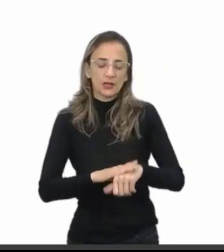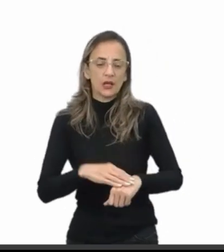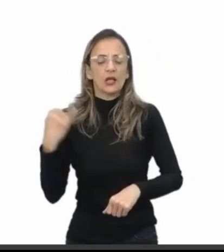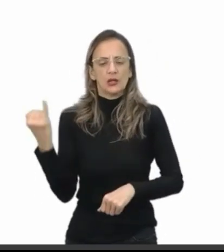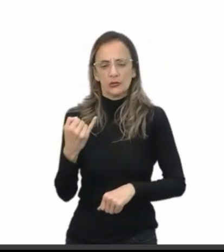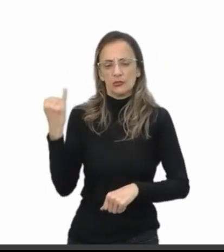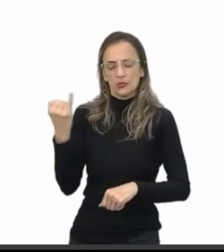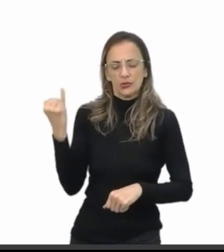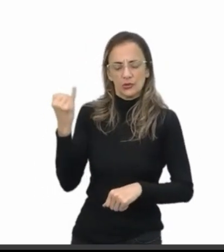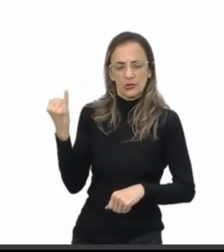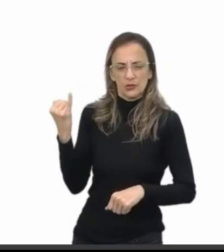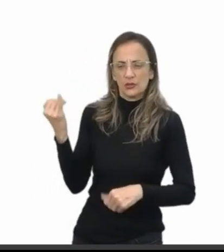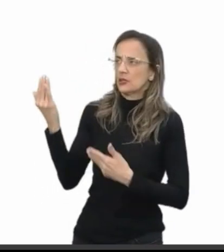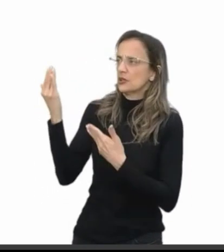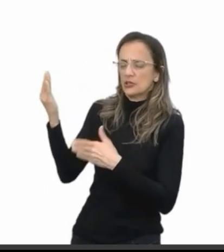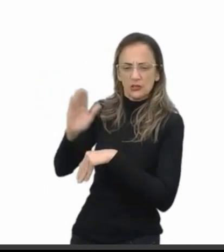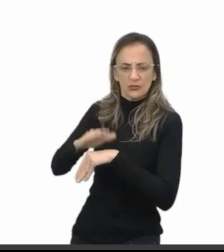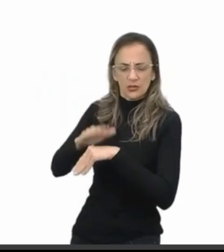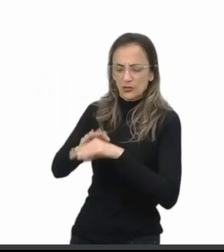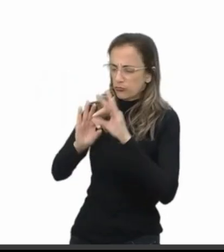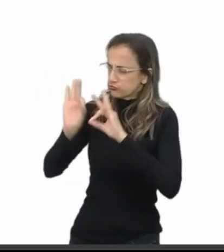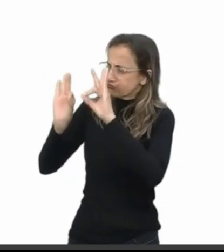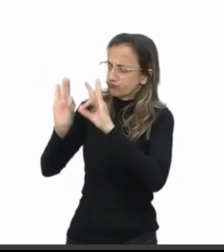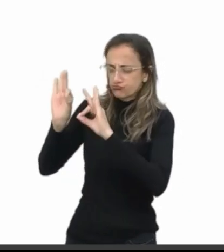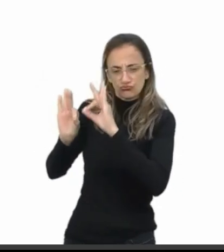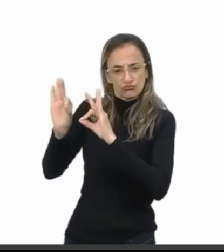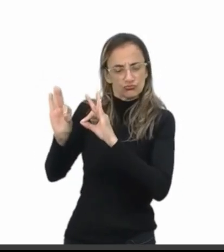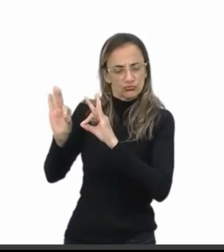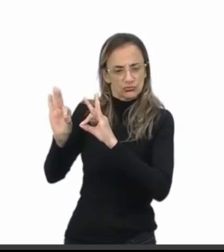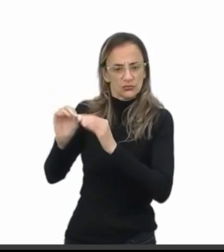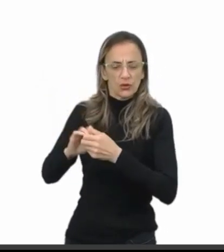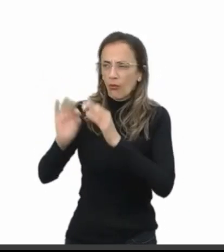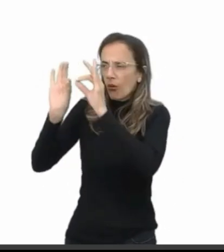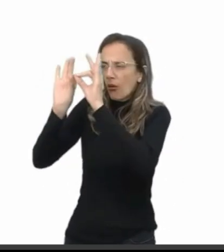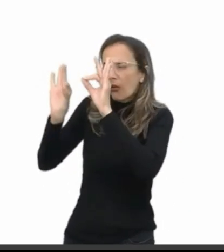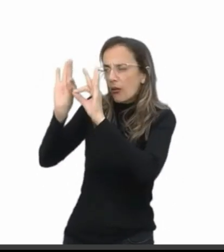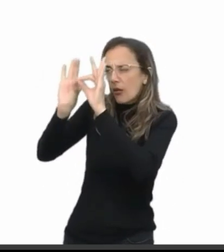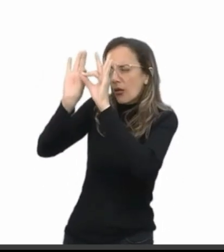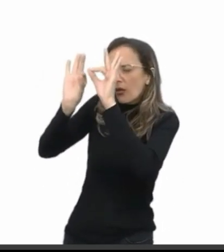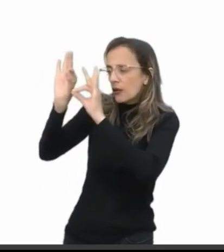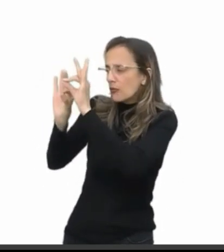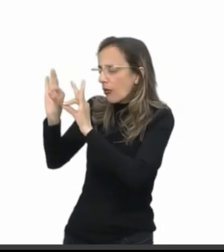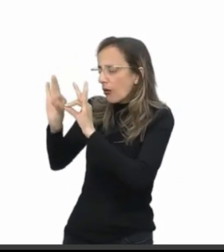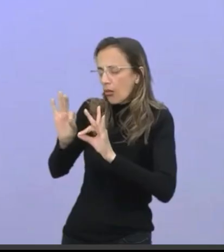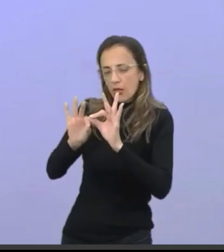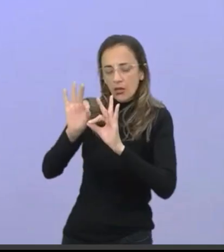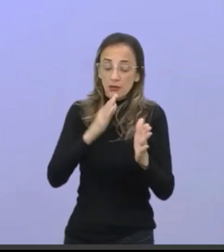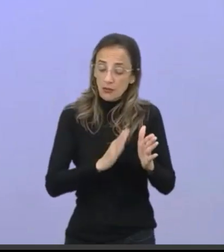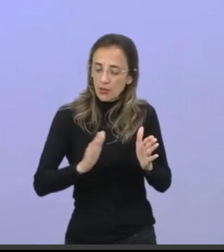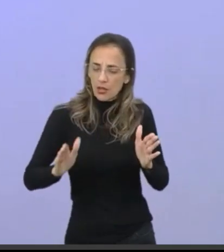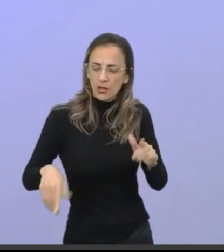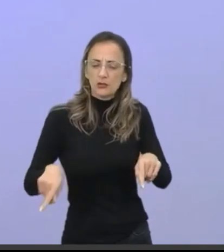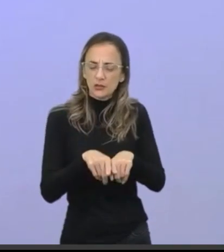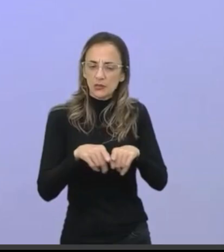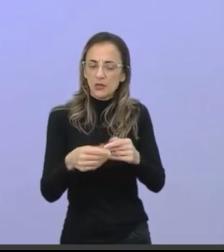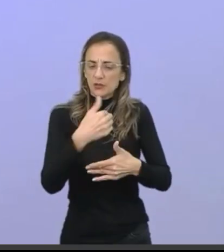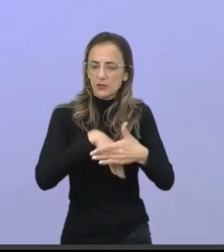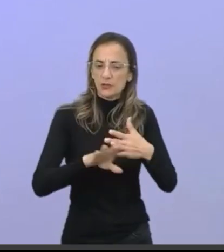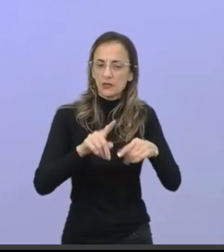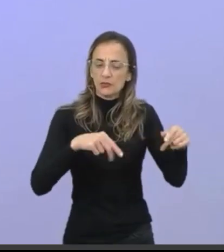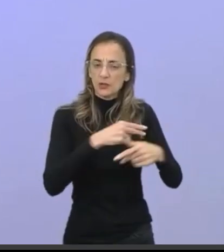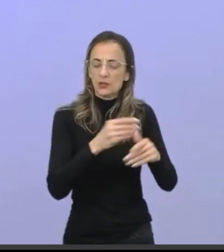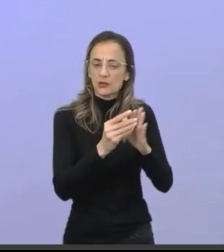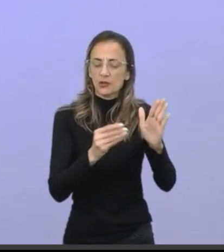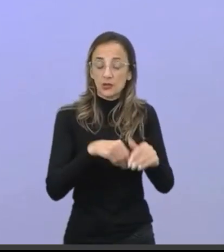ângulos. Lá na plataforma, né, na programação, a gente traz os ângulos, mas de acordo com o passo a passo também que está no material digital. Então, se você fizer alguma